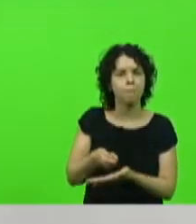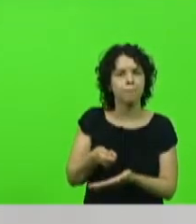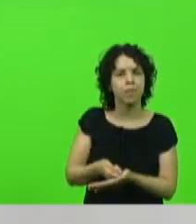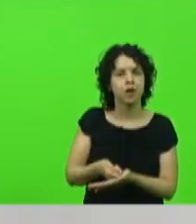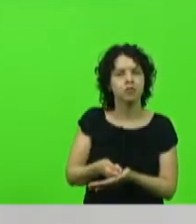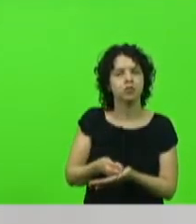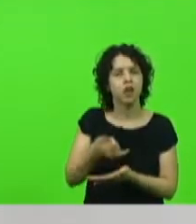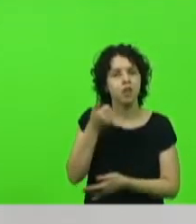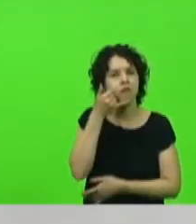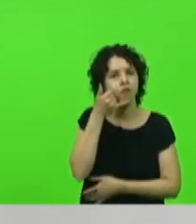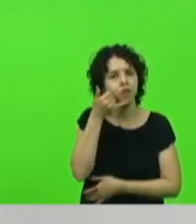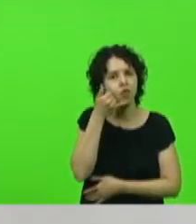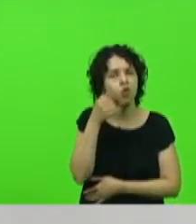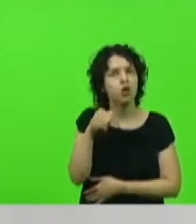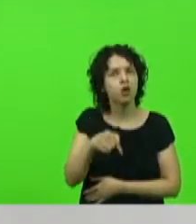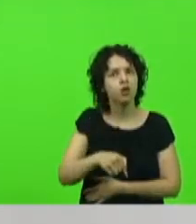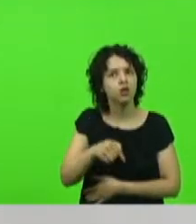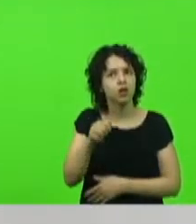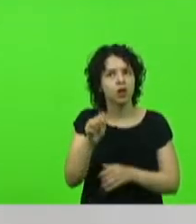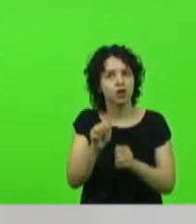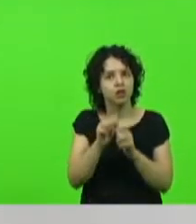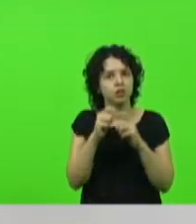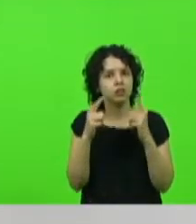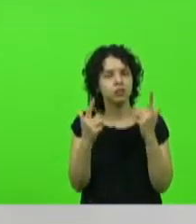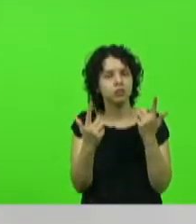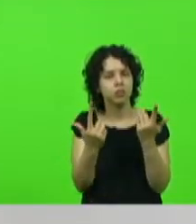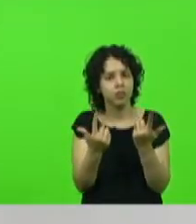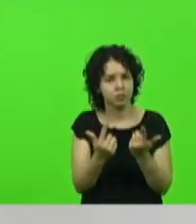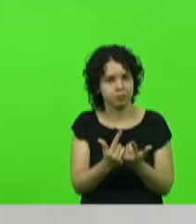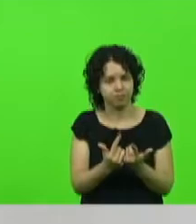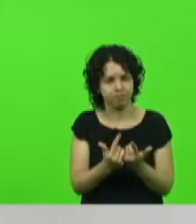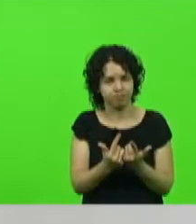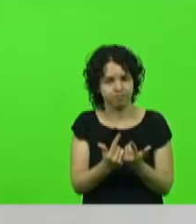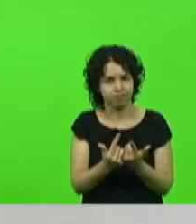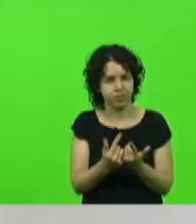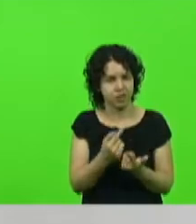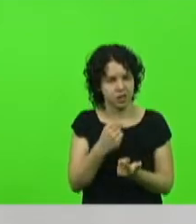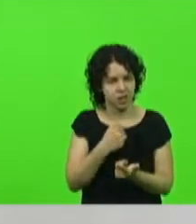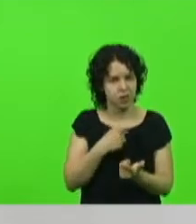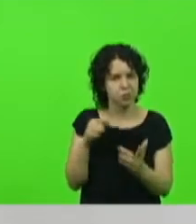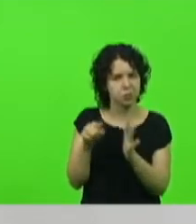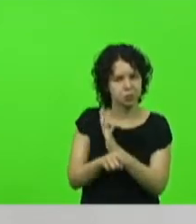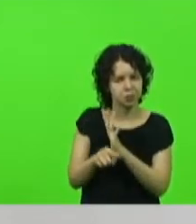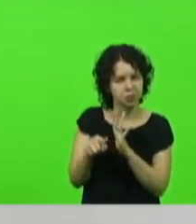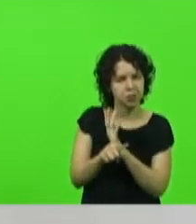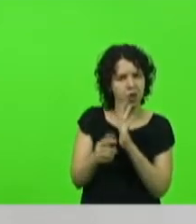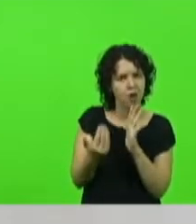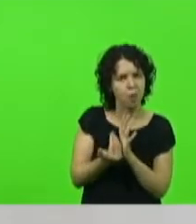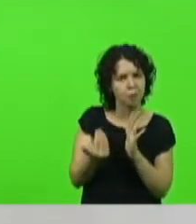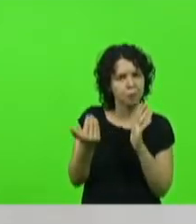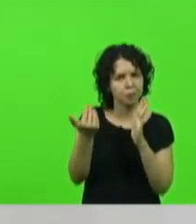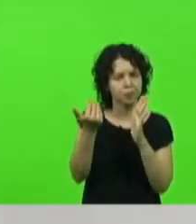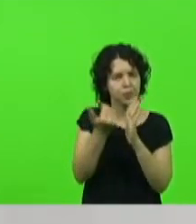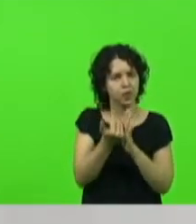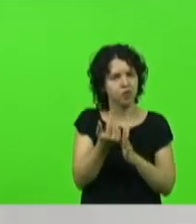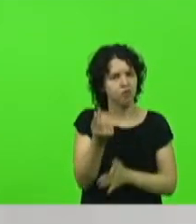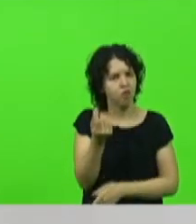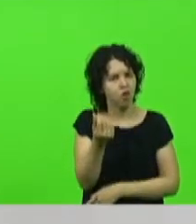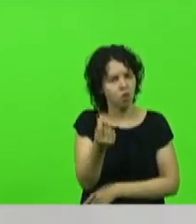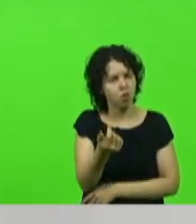telefônica aqui na Assembleia Legislativa. E eu fiz uns questionamentos acerca do aumento dos valores das faturas de telefonia